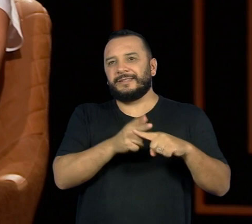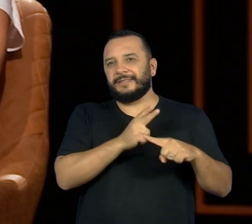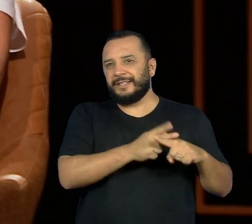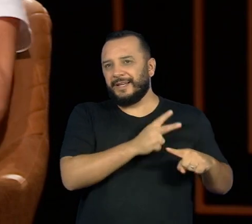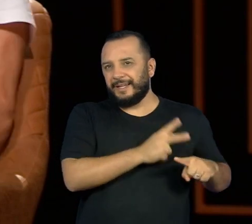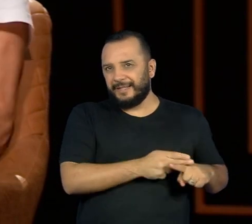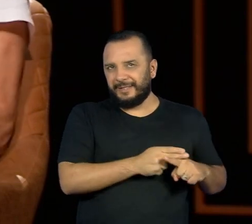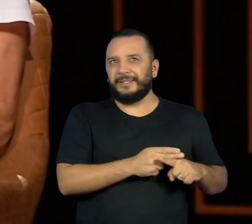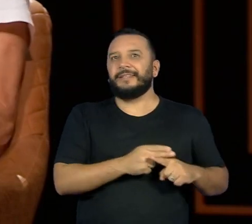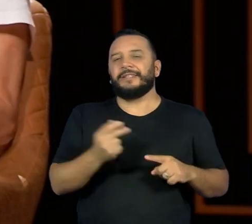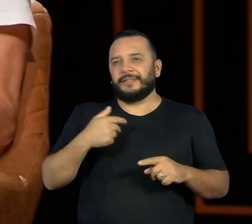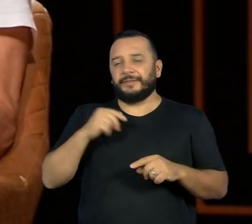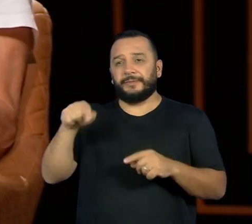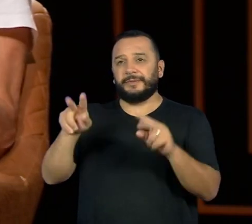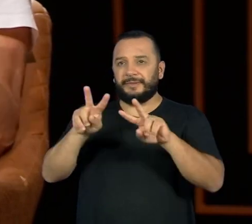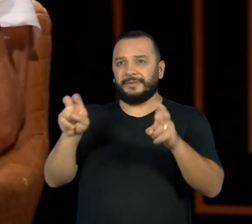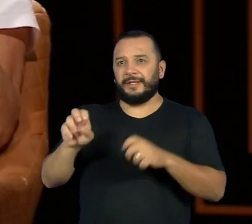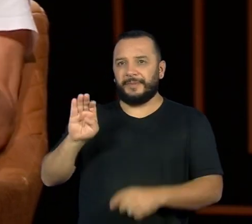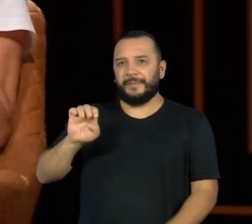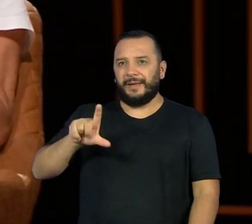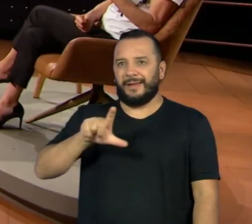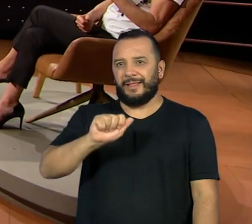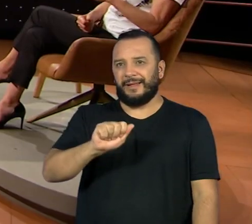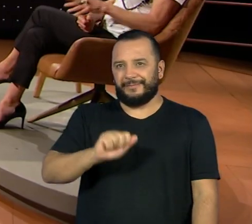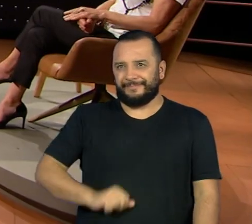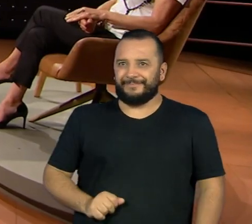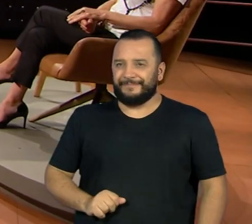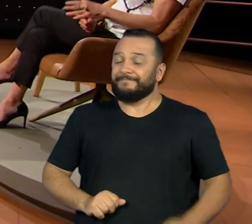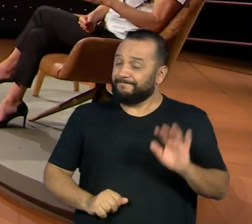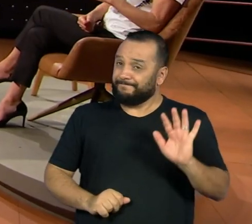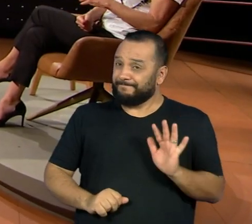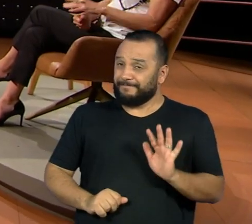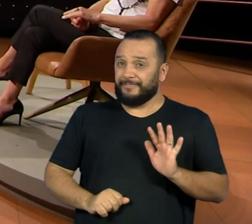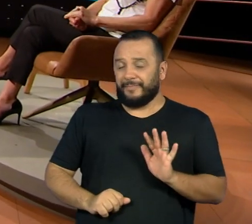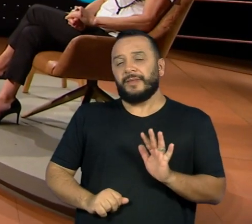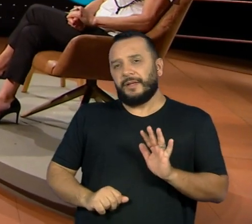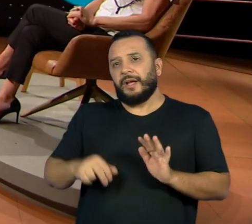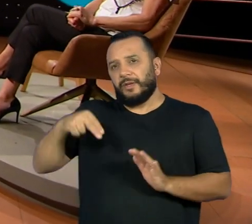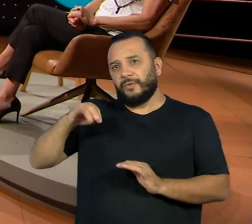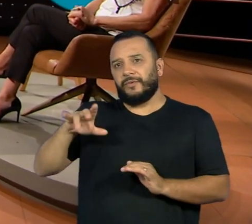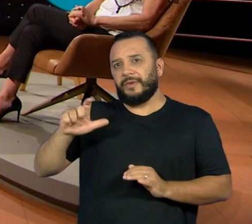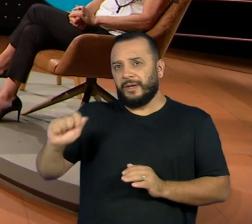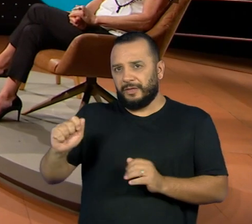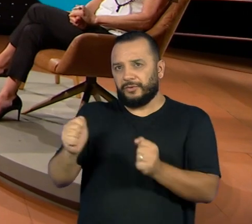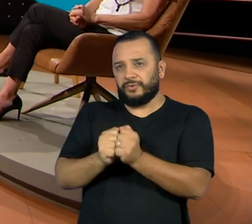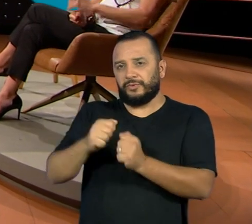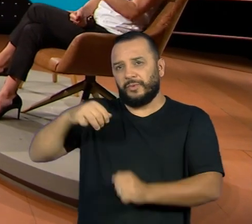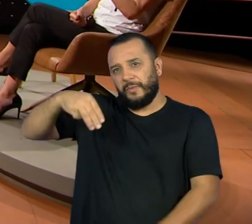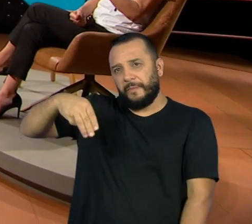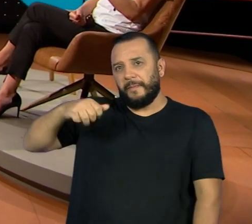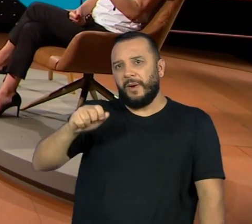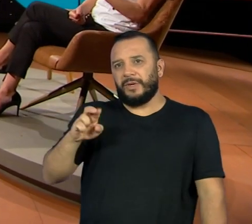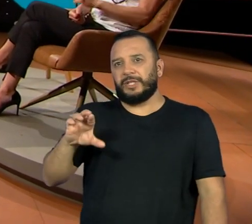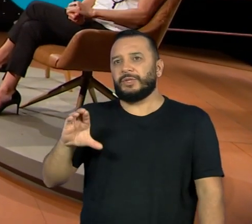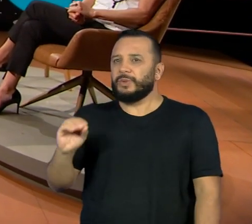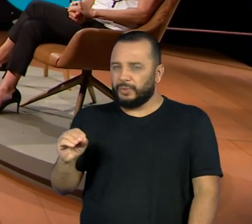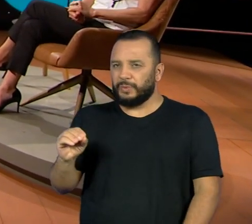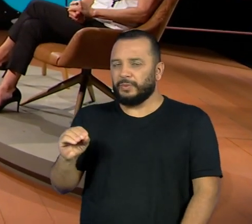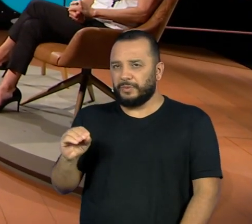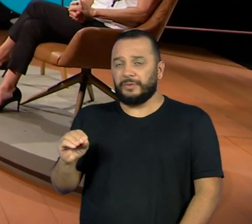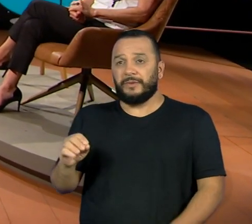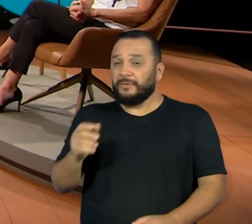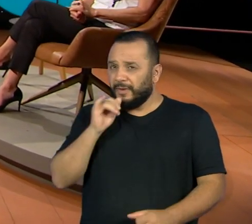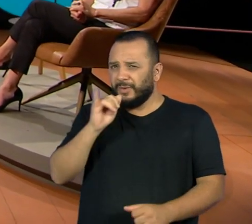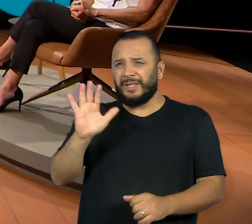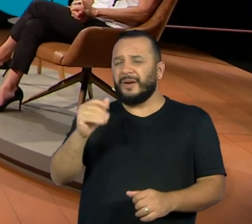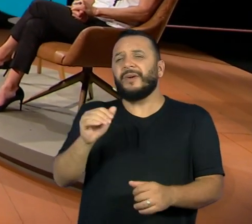é Bela. Aí a Movie Art, que entrou comigo nesse projeto e com o Maurício, falou, faça o longa